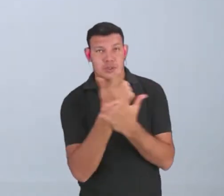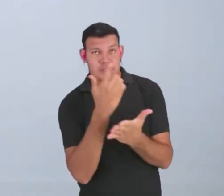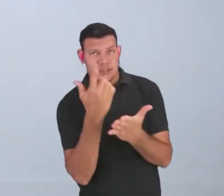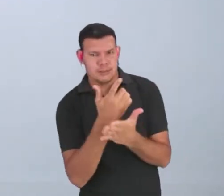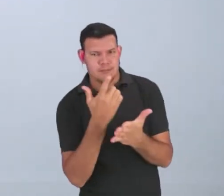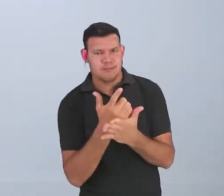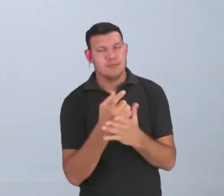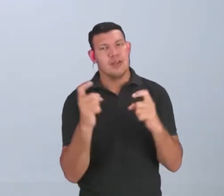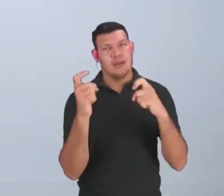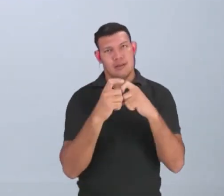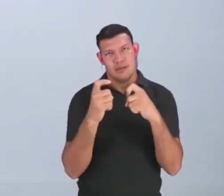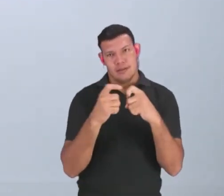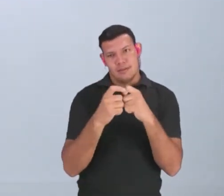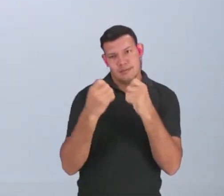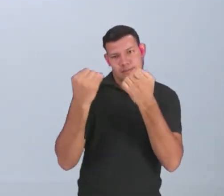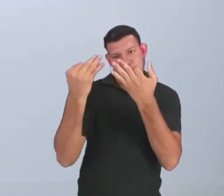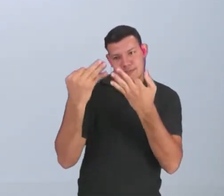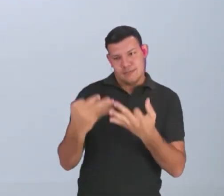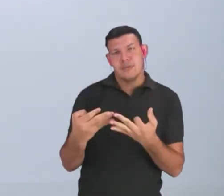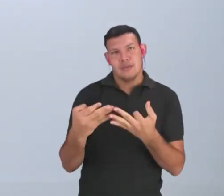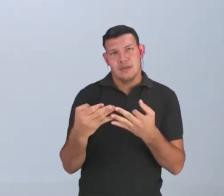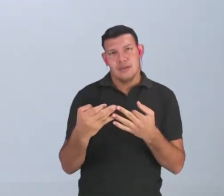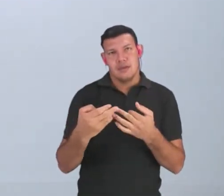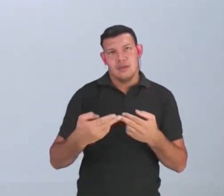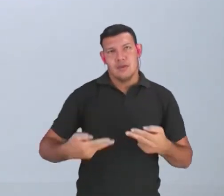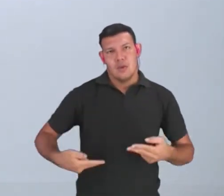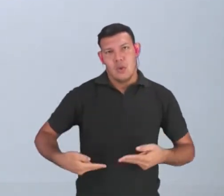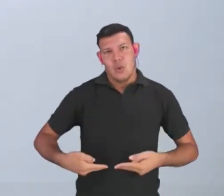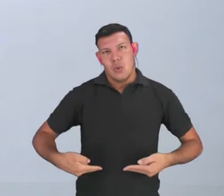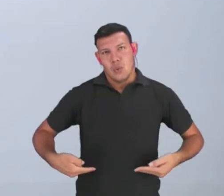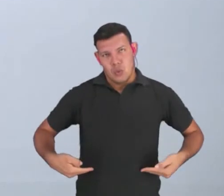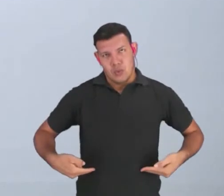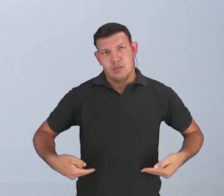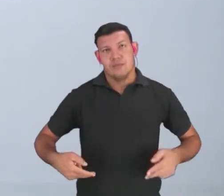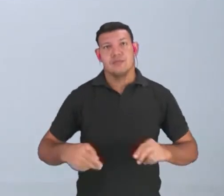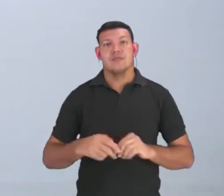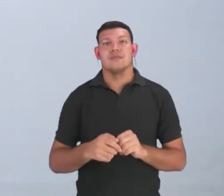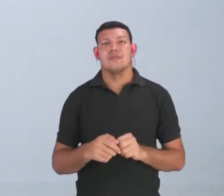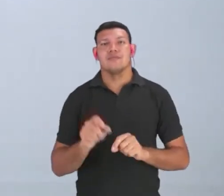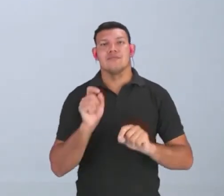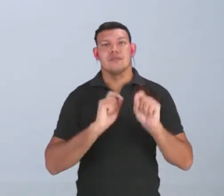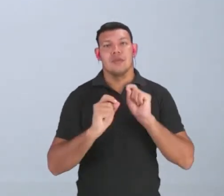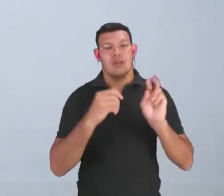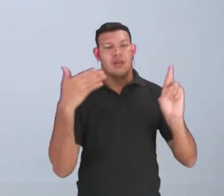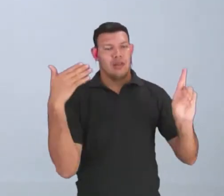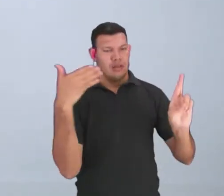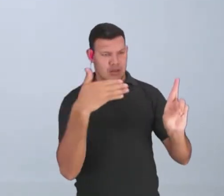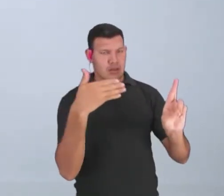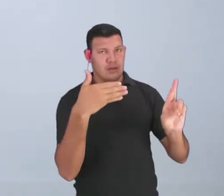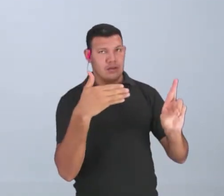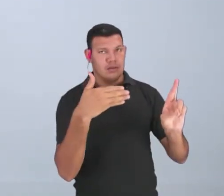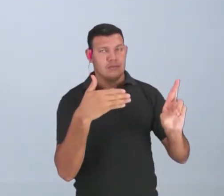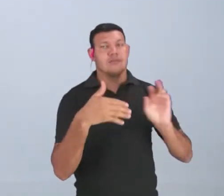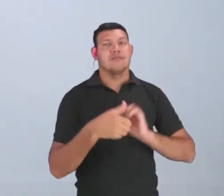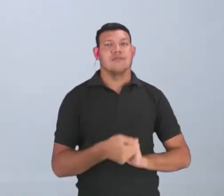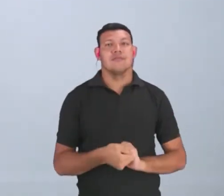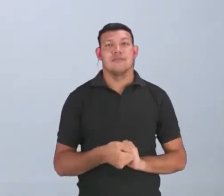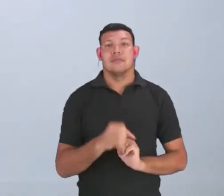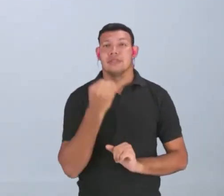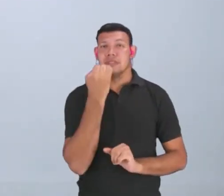livro de medicina está falando sobre cirurgia. Nesse caso, é função referencial. Mas, se o livro de